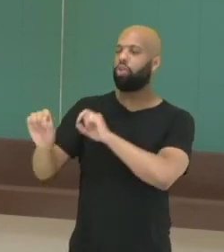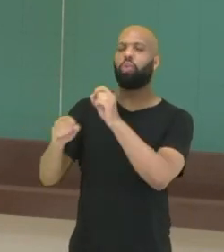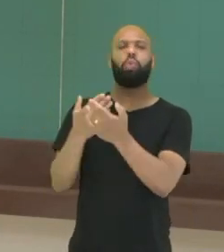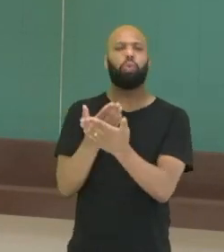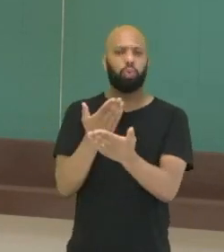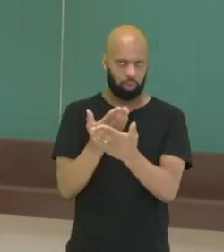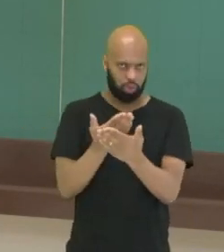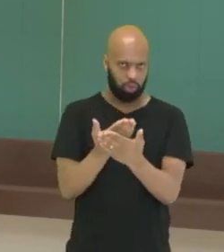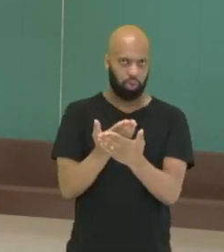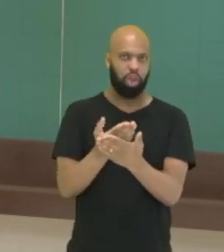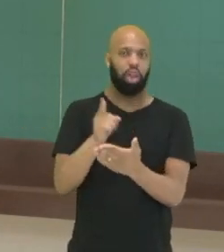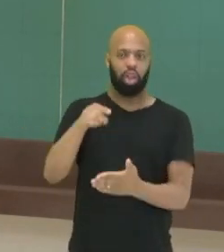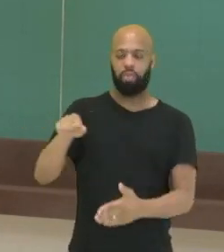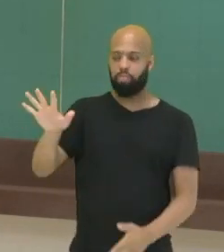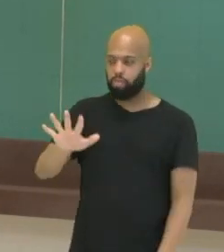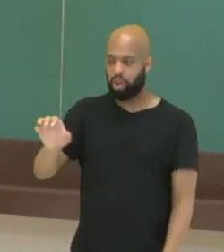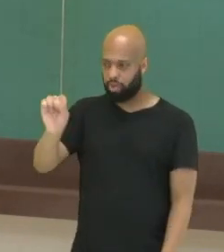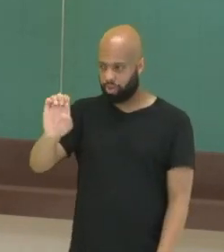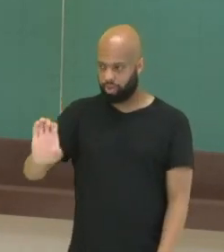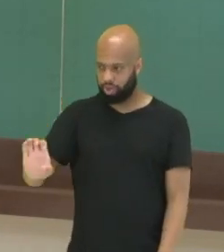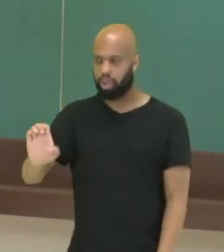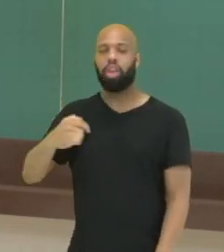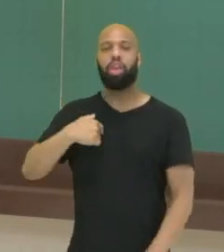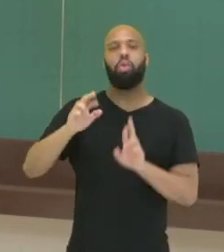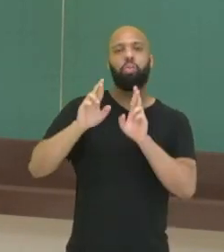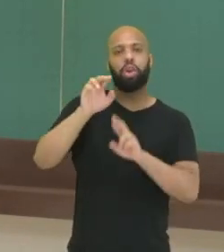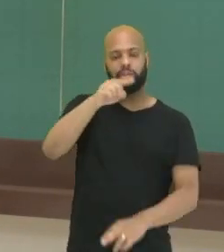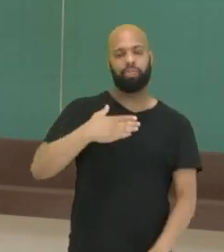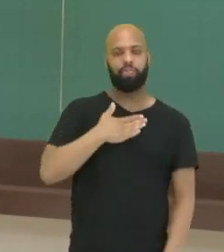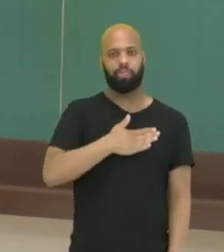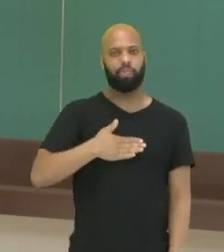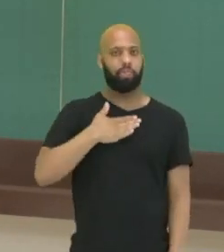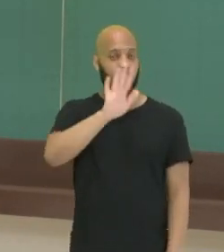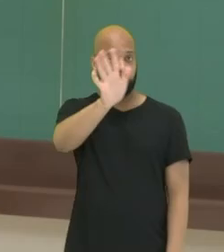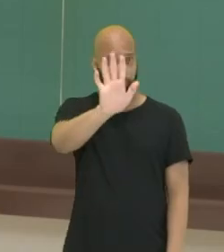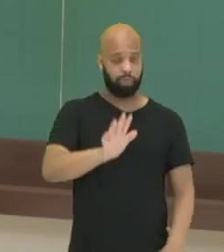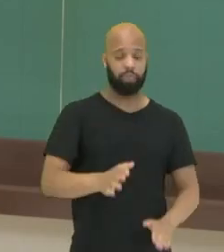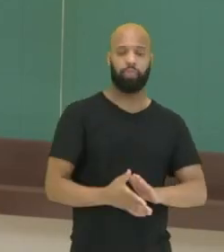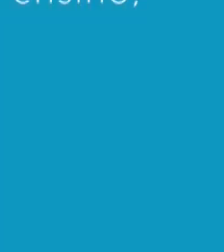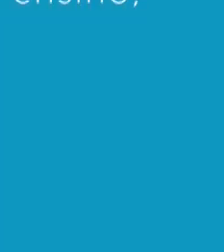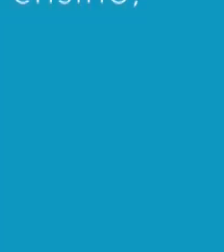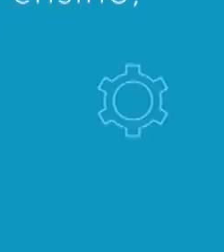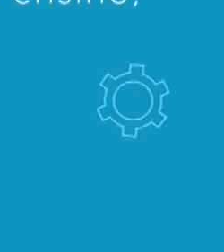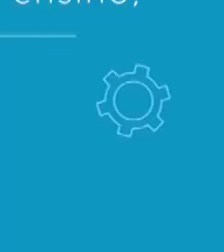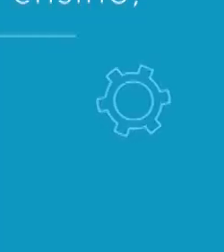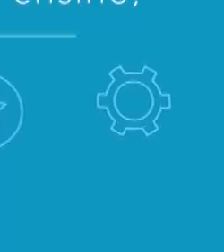Nesse vídeo nós falamos sobre a ocupação do Sudeste, espero que vocês tenham gostado, até breve.